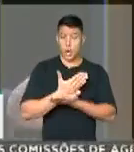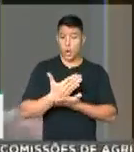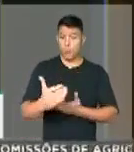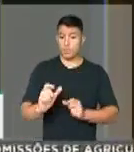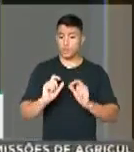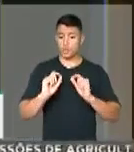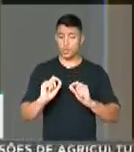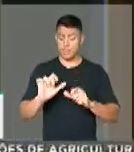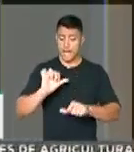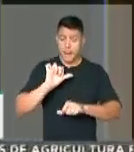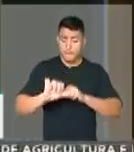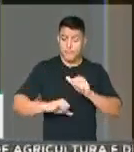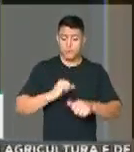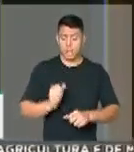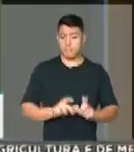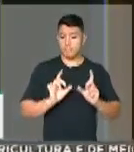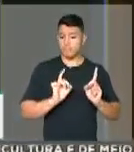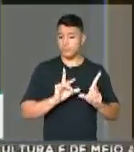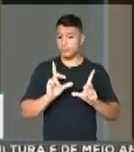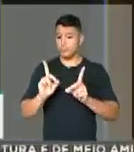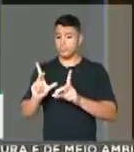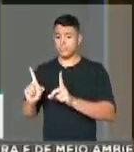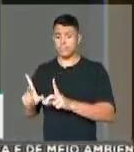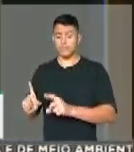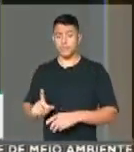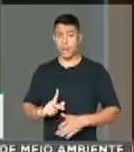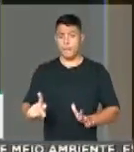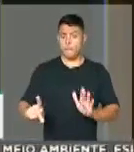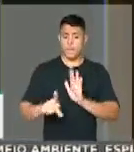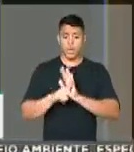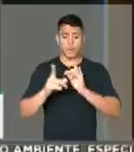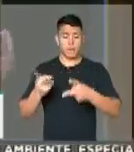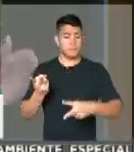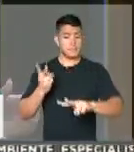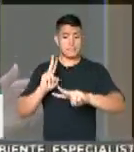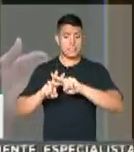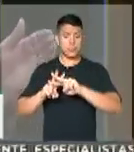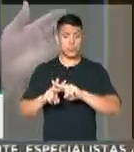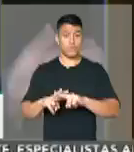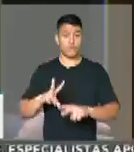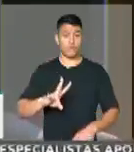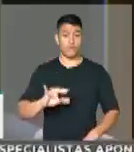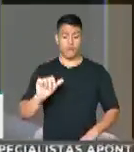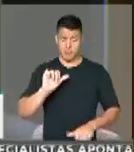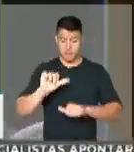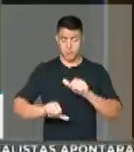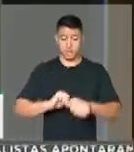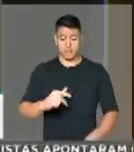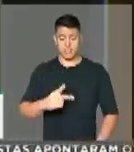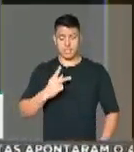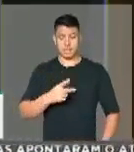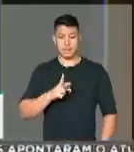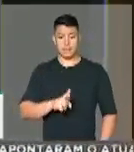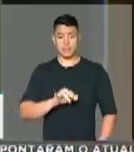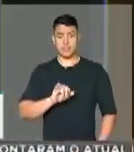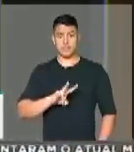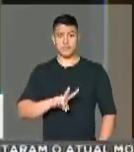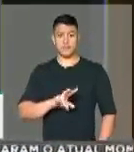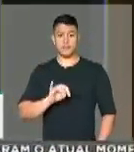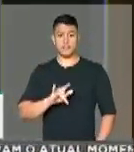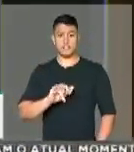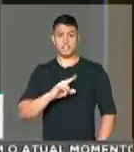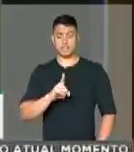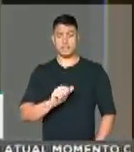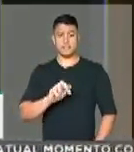das unidades prisionais brasileiras. Isso está sendo amplamente divulgado por representantes do governo federal. Obrigado, deputado. Como é que a